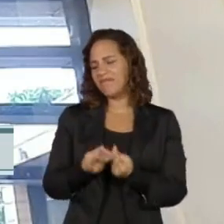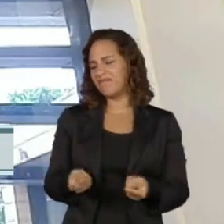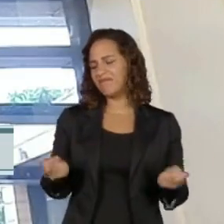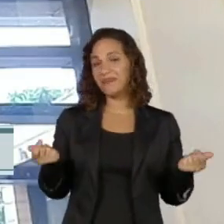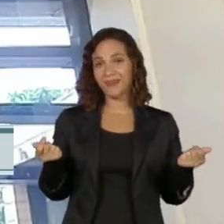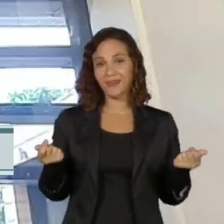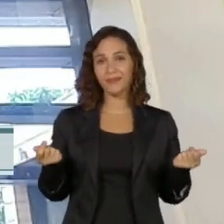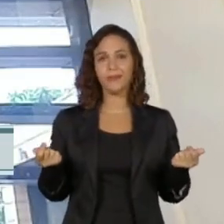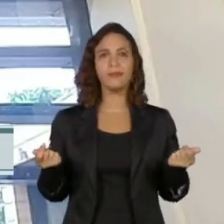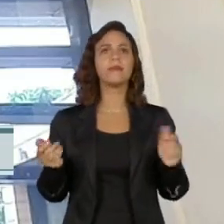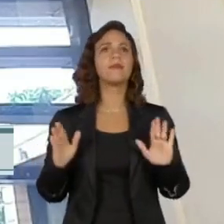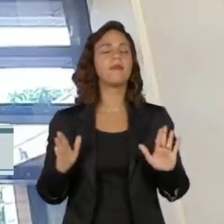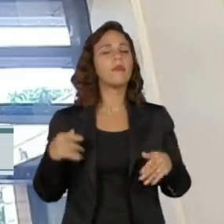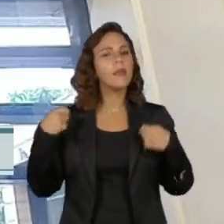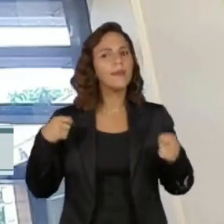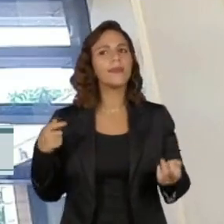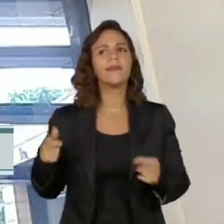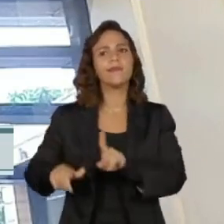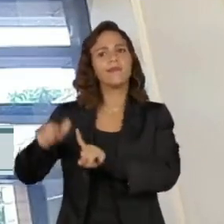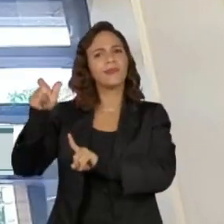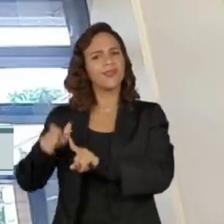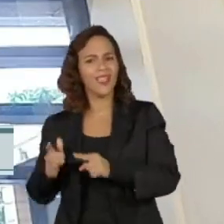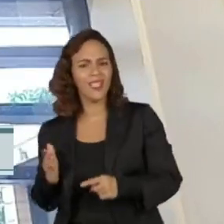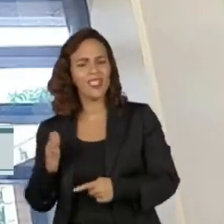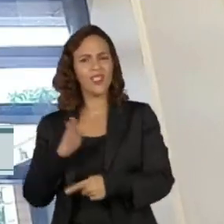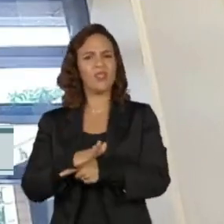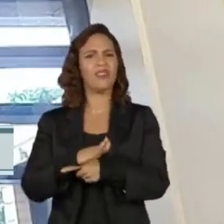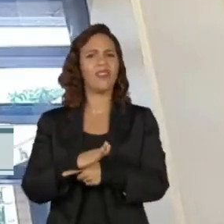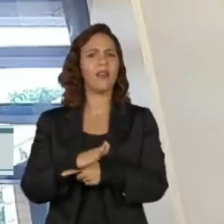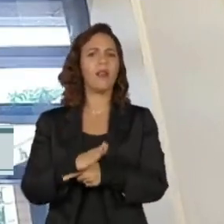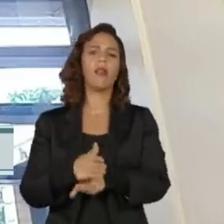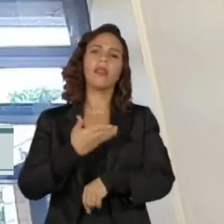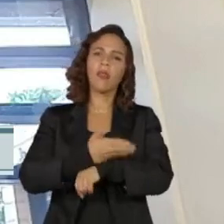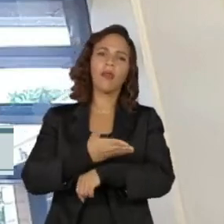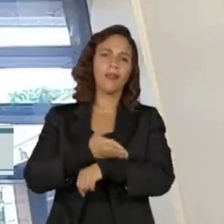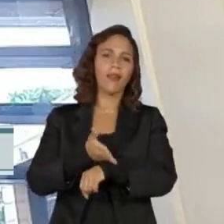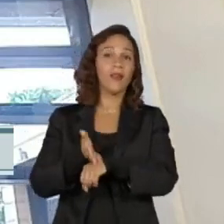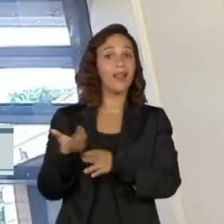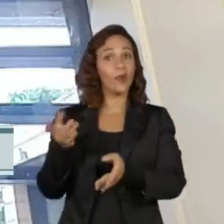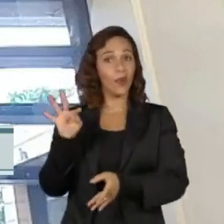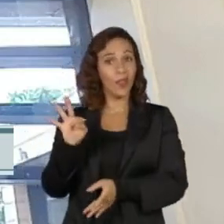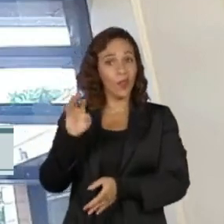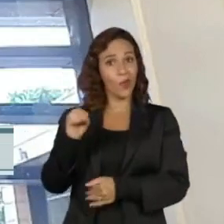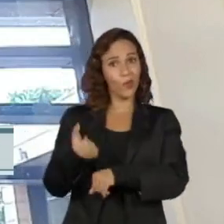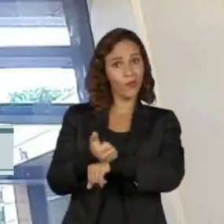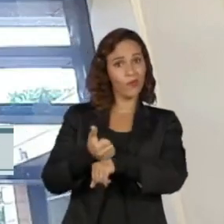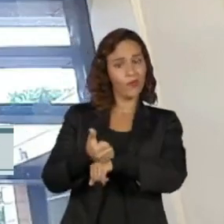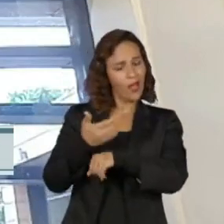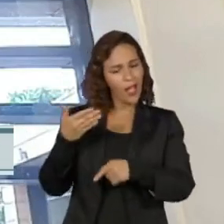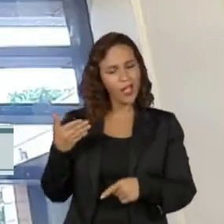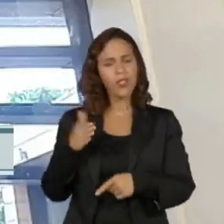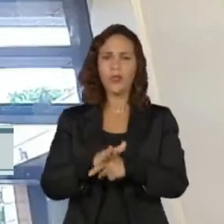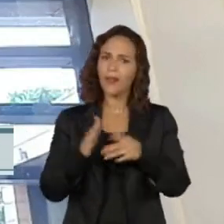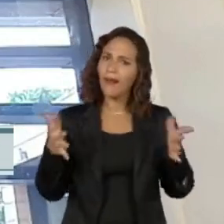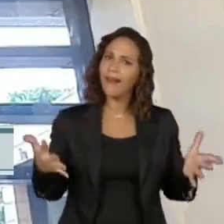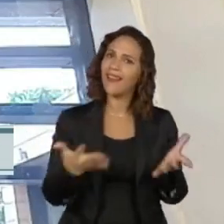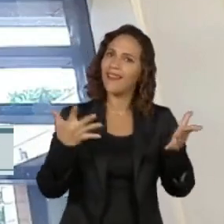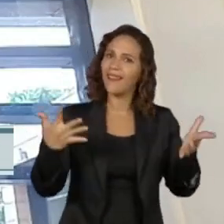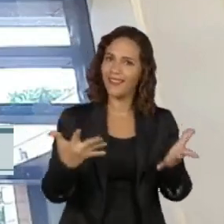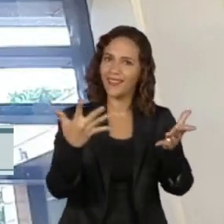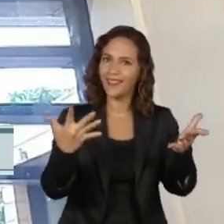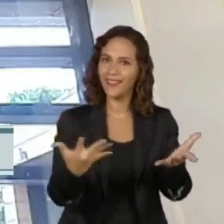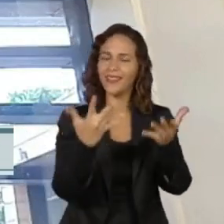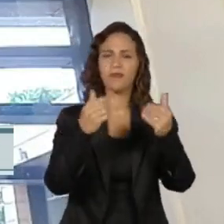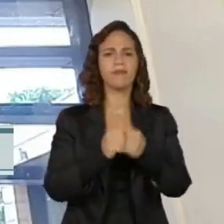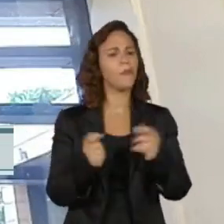atividades, precisar da ajuda de outras pessoas o tempo todo. E o terapeuta ocupacional ele vem exatamente para resgatar isso,